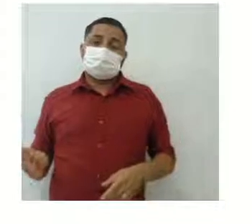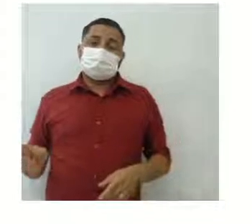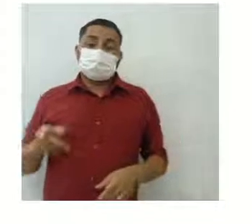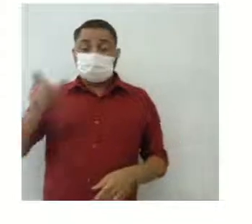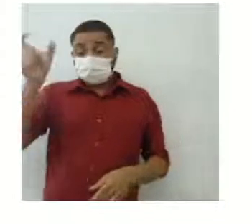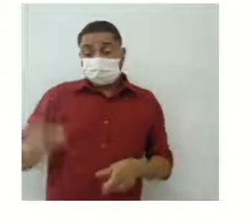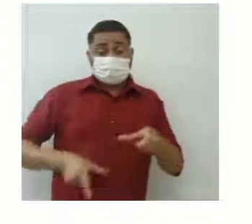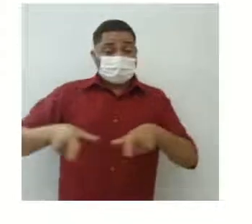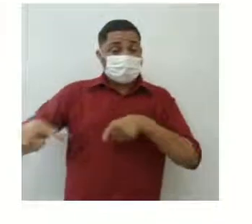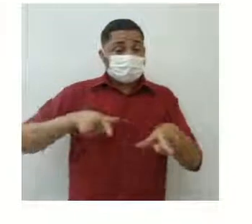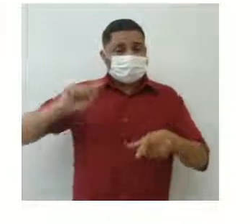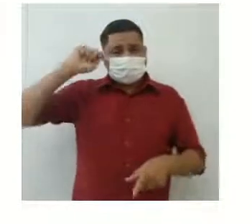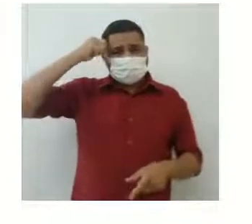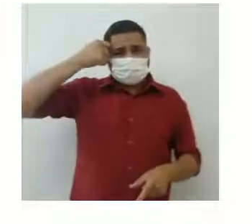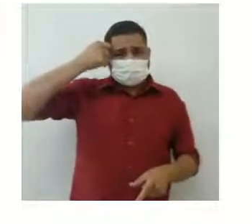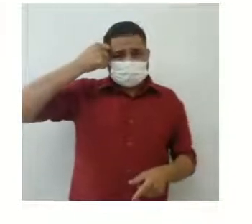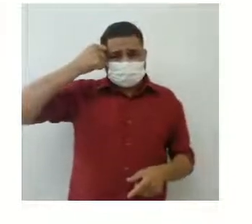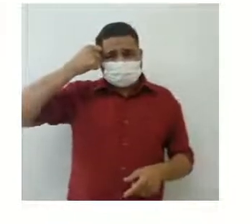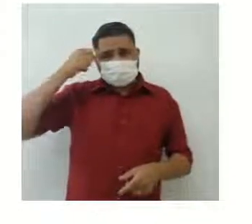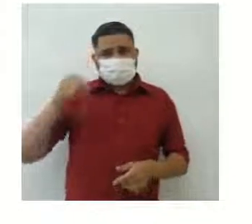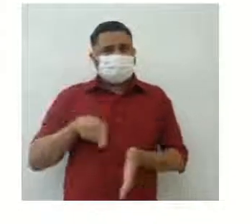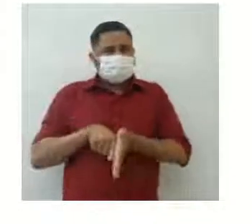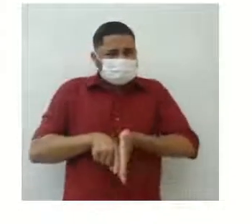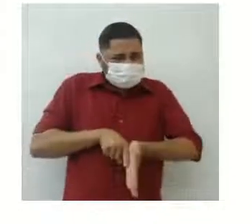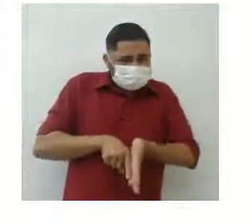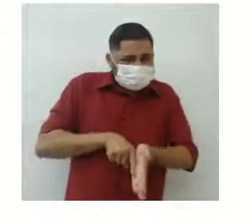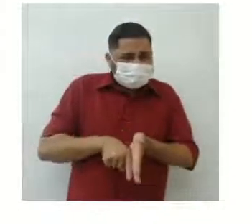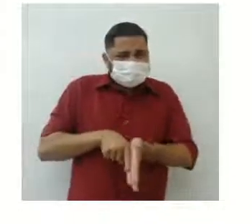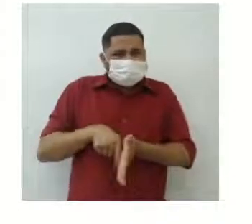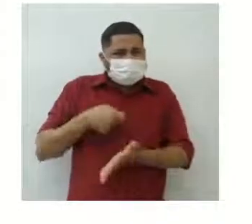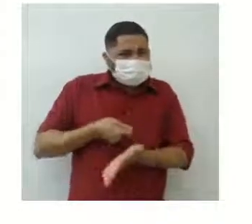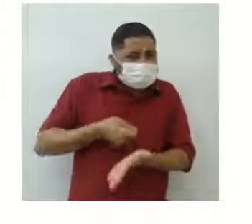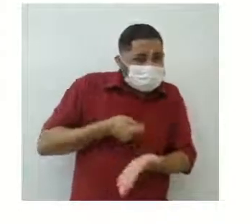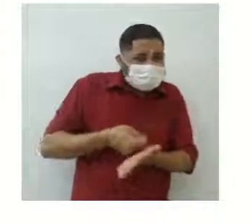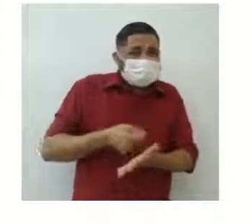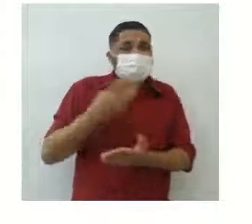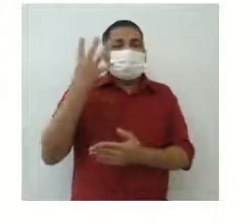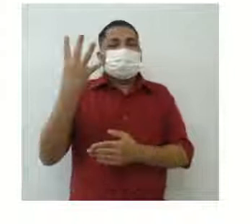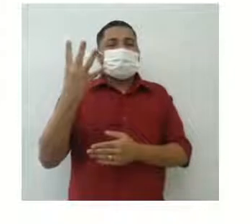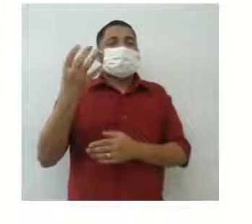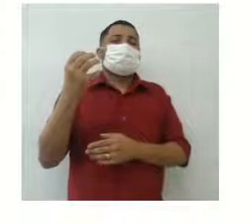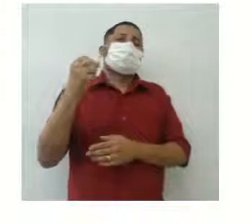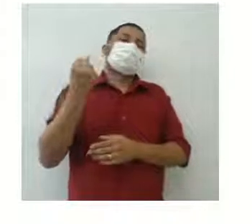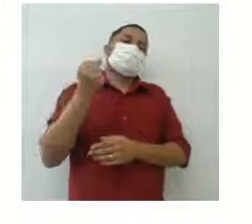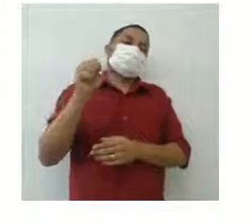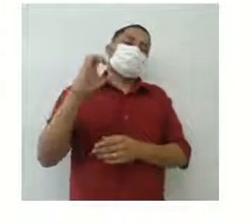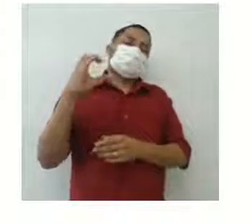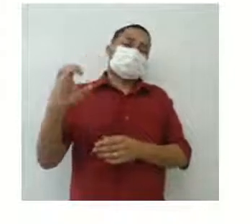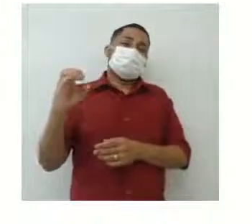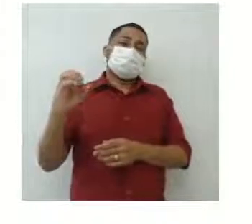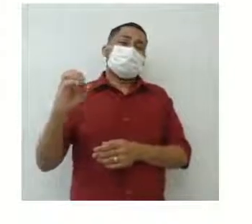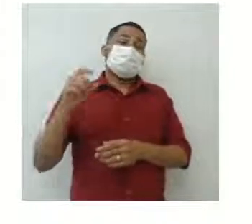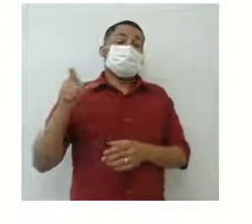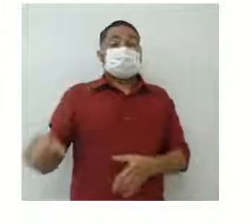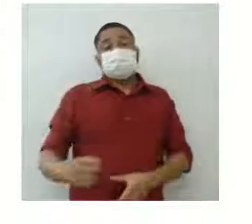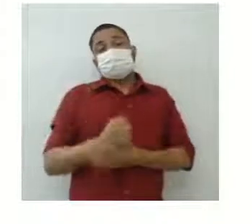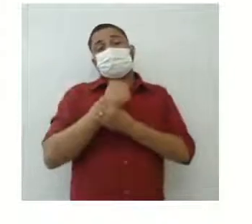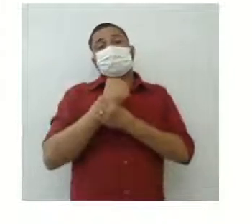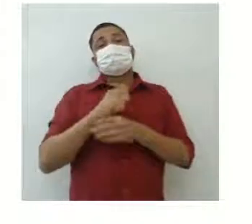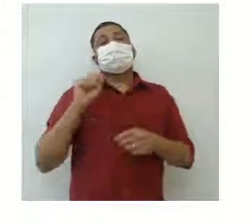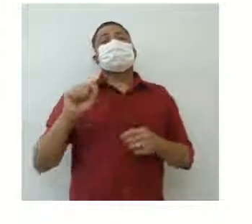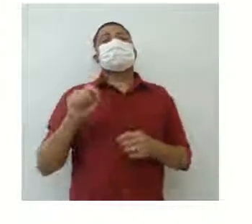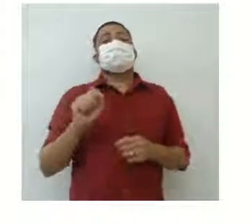negra foi explorada por 4 séculos, sendo sustentáculo de quê? Da